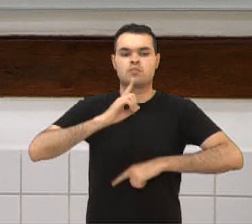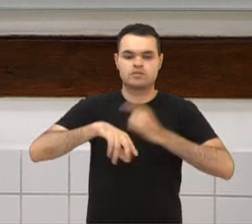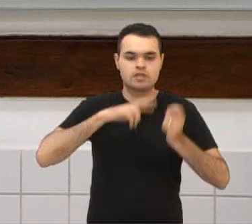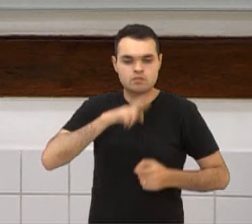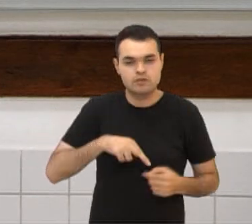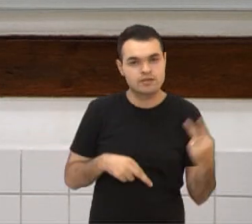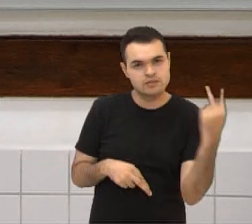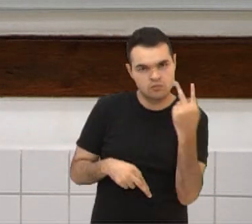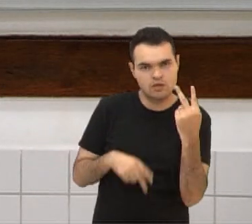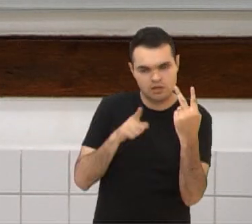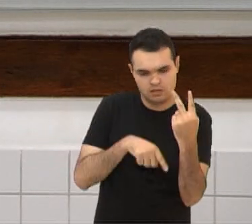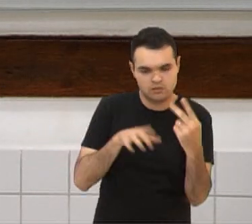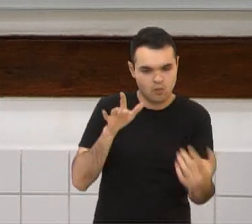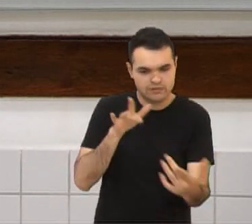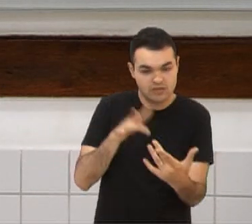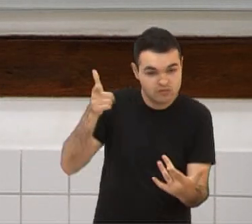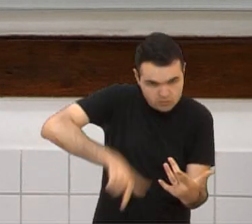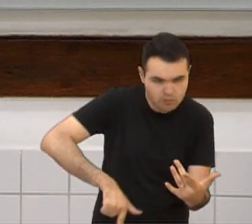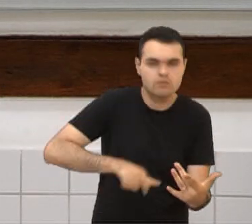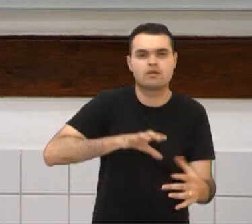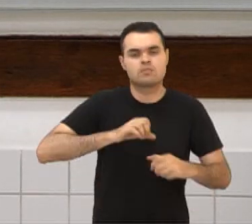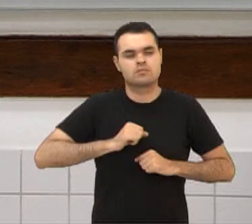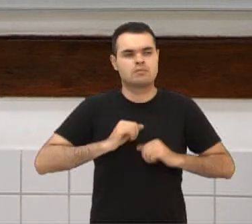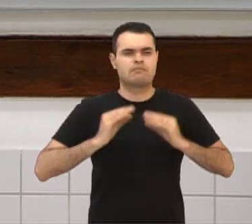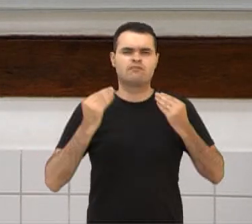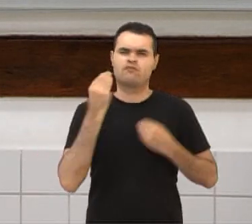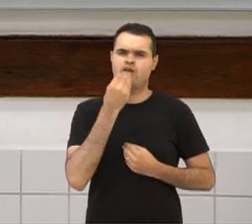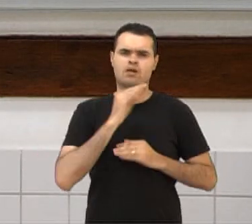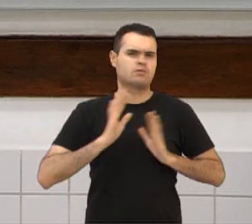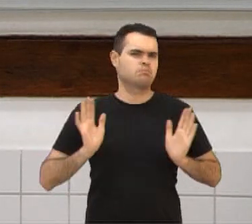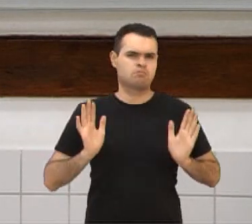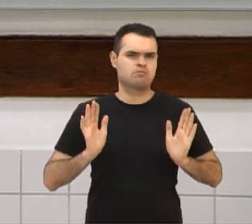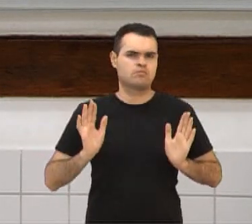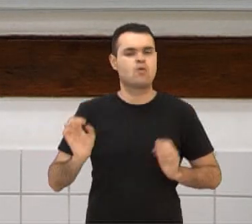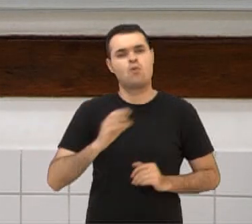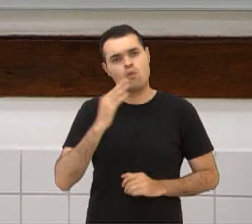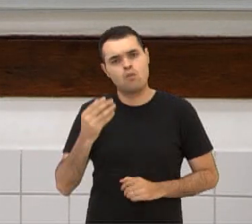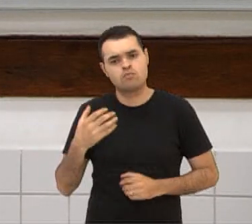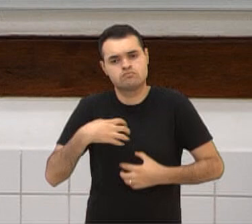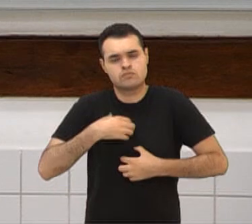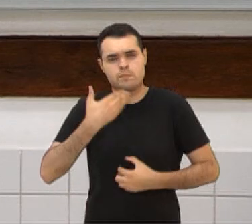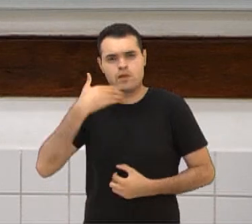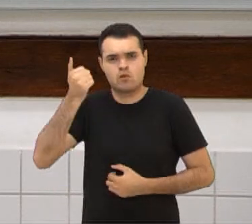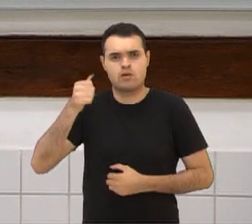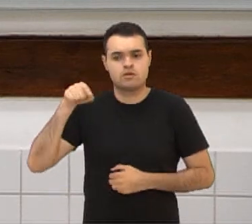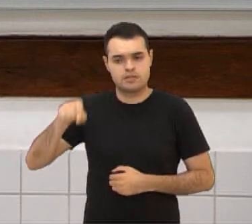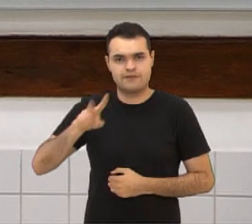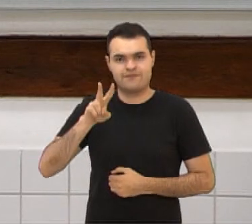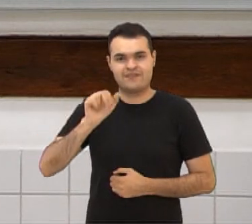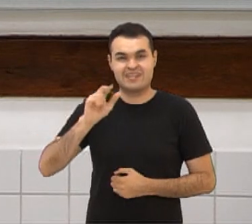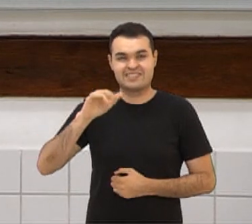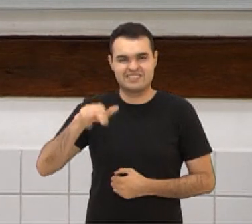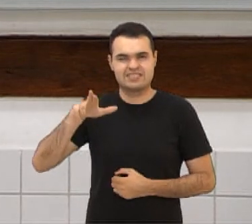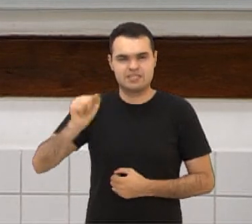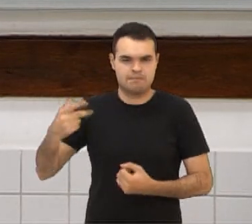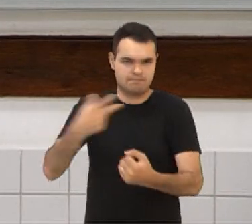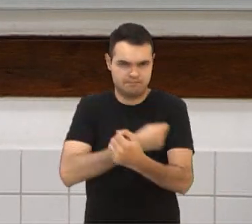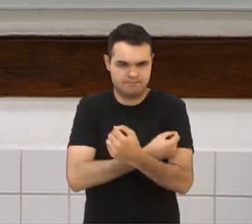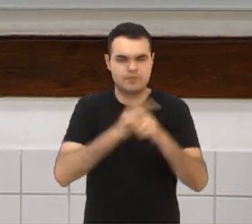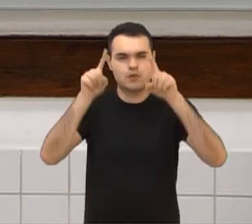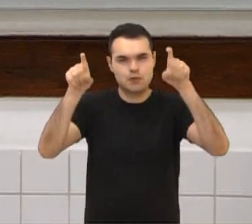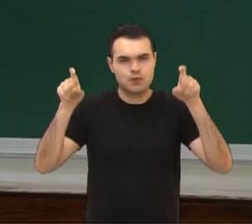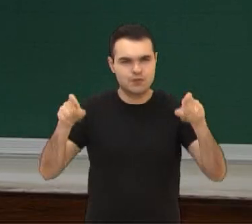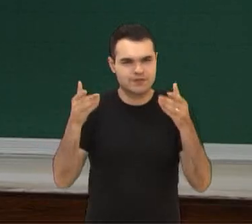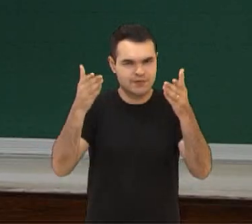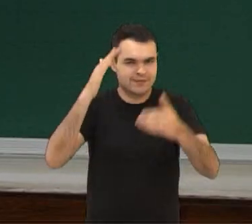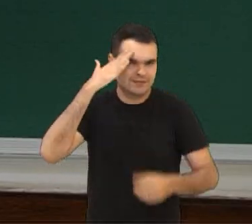quando você tiver novamente contato com aquela doença, tá? Ou pode ser, de uma forma melhor, através da vacina. Um quiz, então,